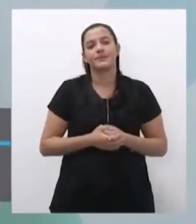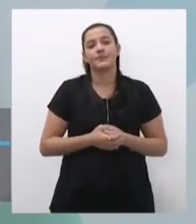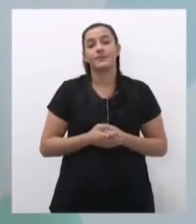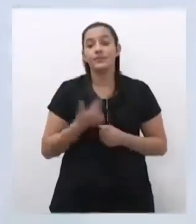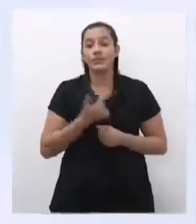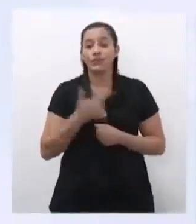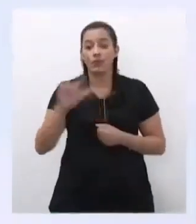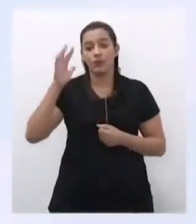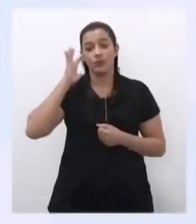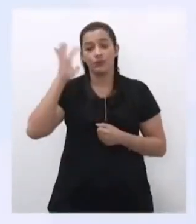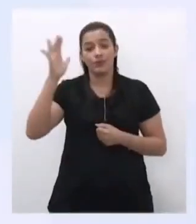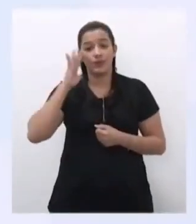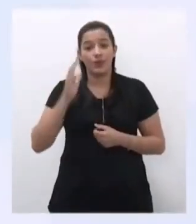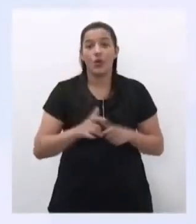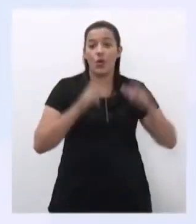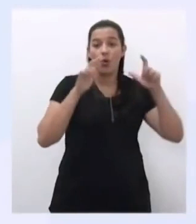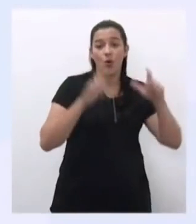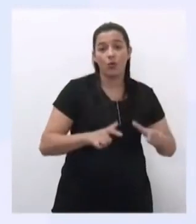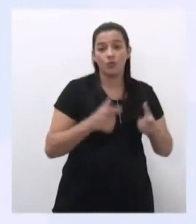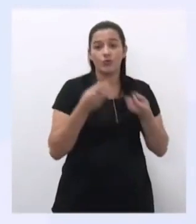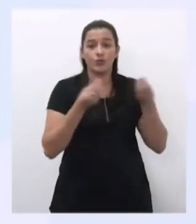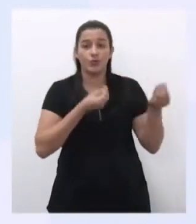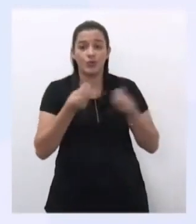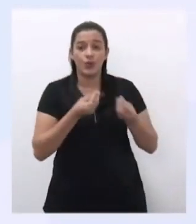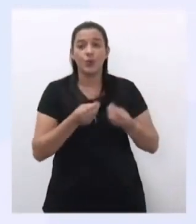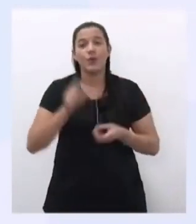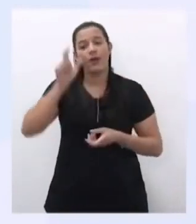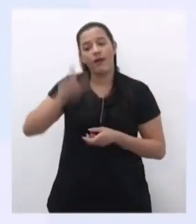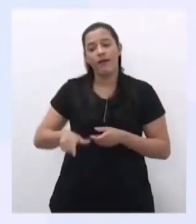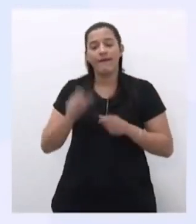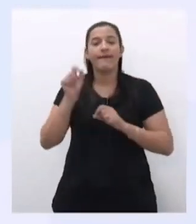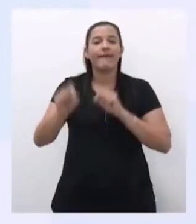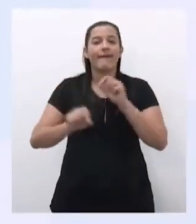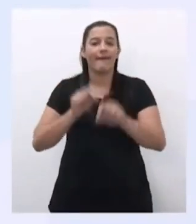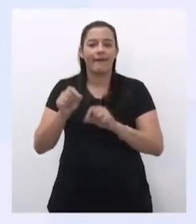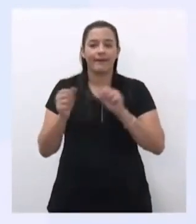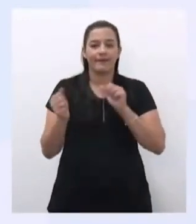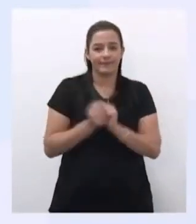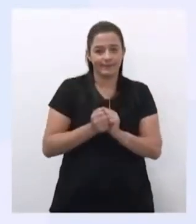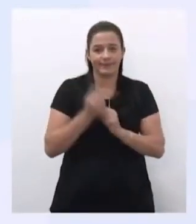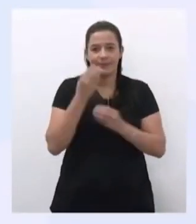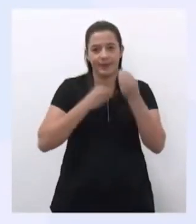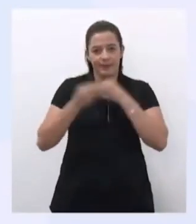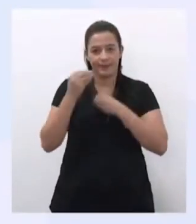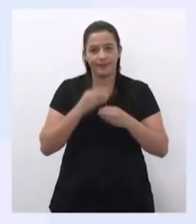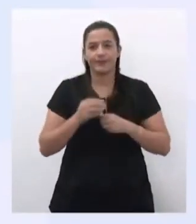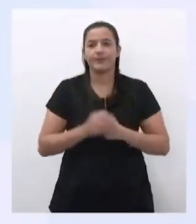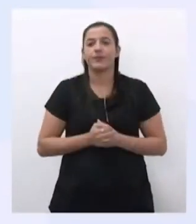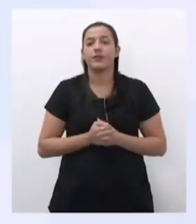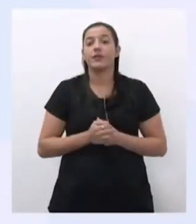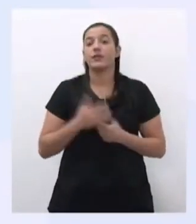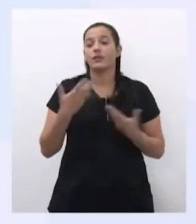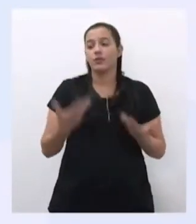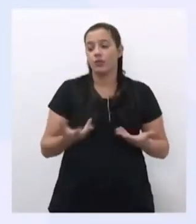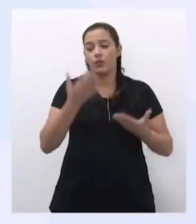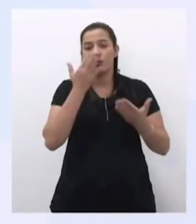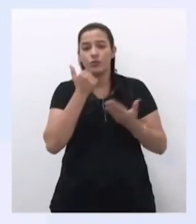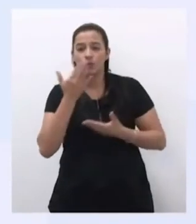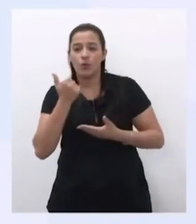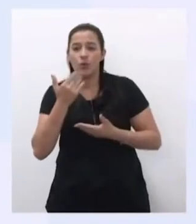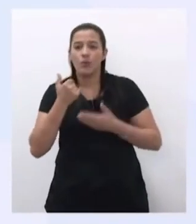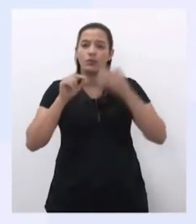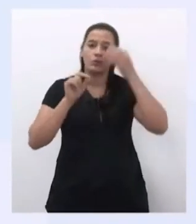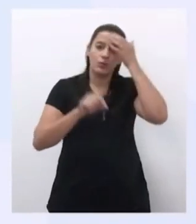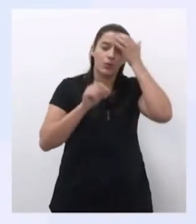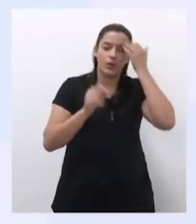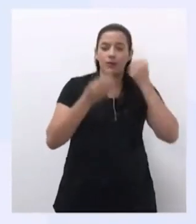onde come e com quem nós comemos. Assim como escolher os alimentos é importante, a maneira como nós comemos o alimento. Nós